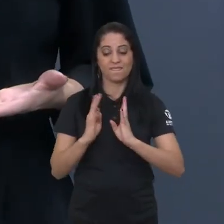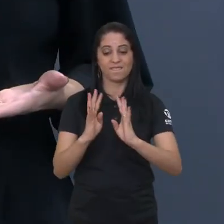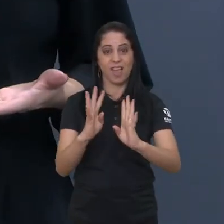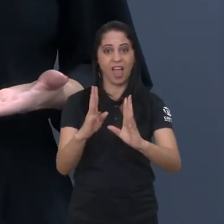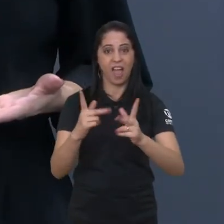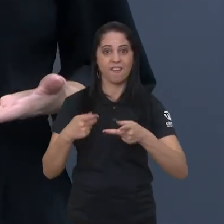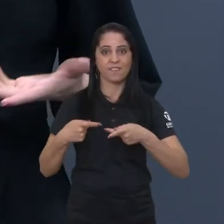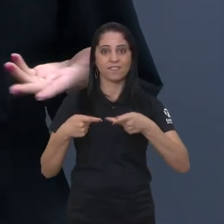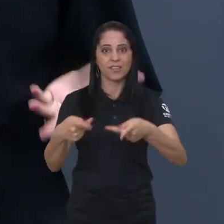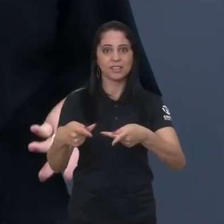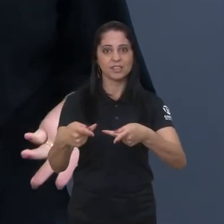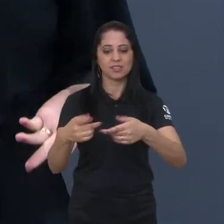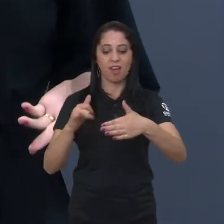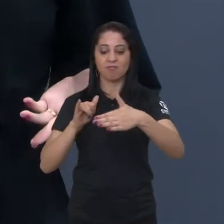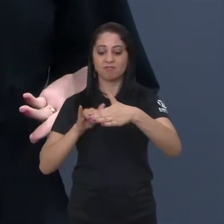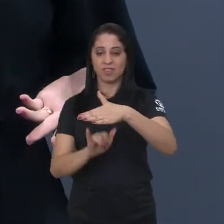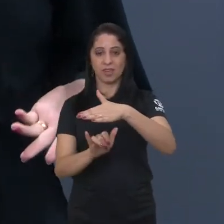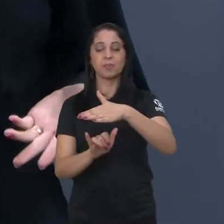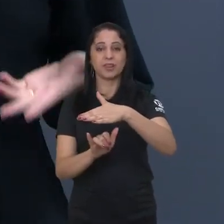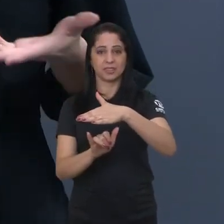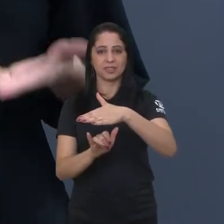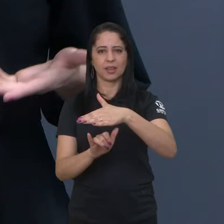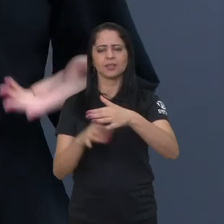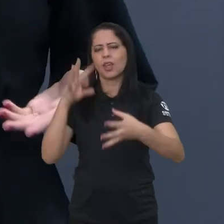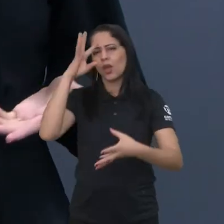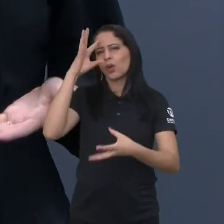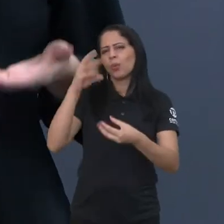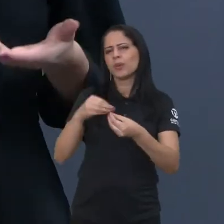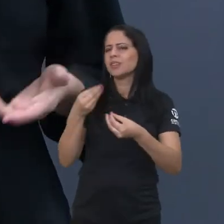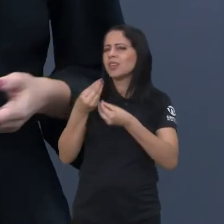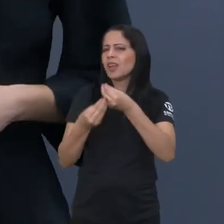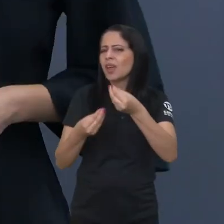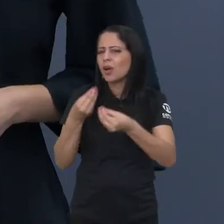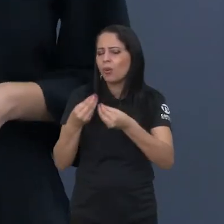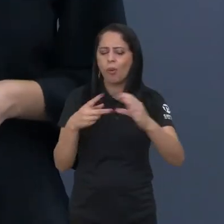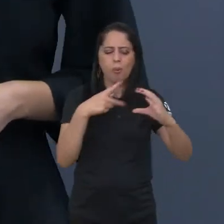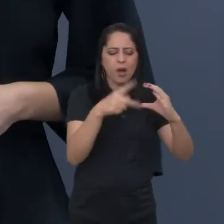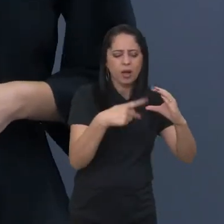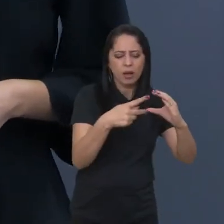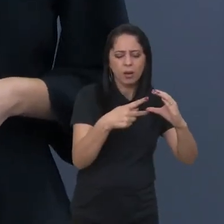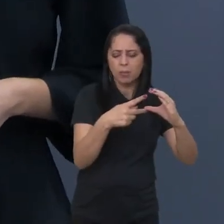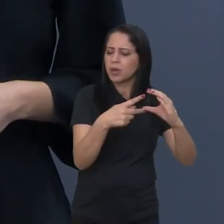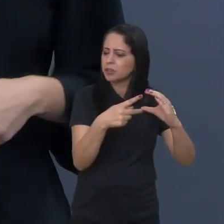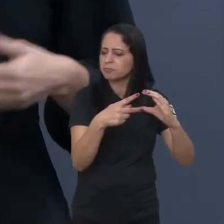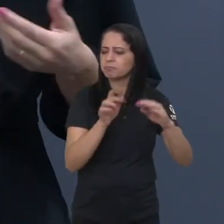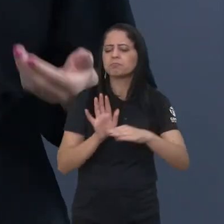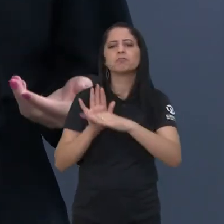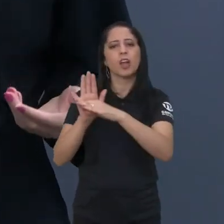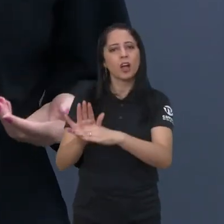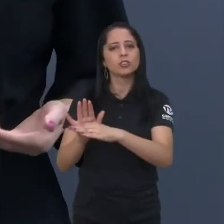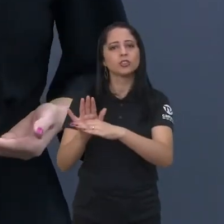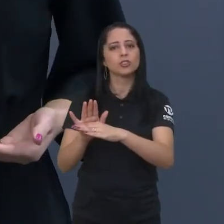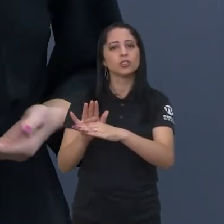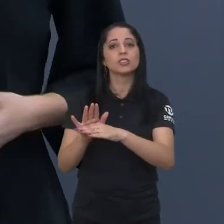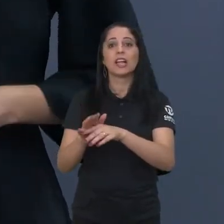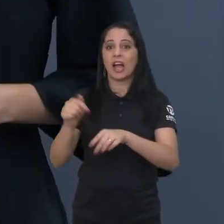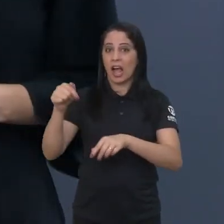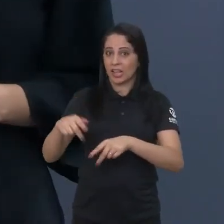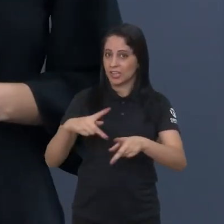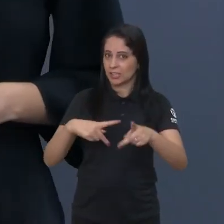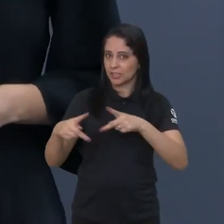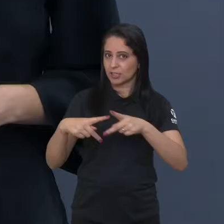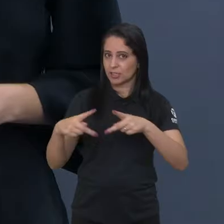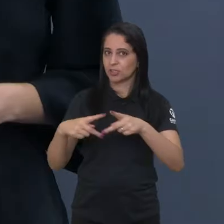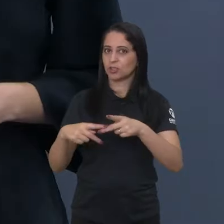instaladas na chamada Casa do Café, para entender de que forma a Câmara pode contribuir para que São José também seja um polo no setor